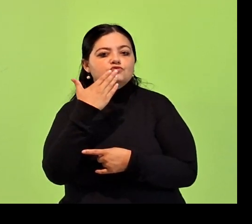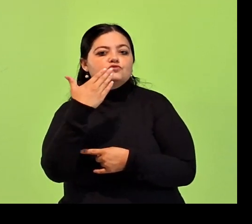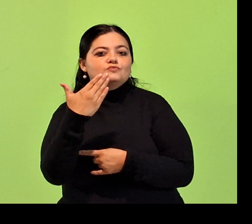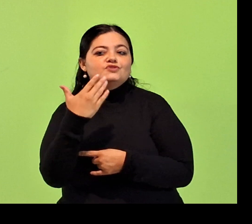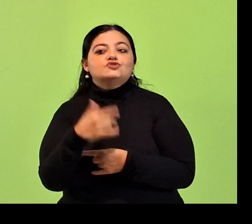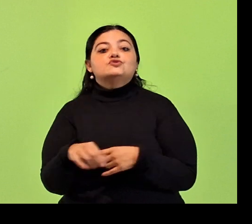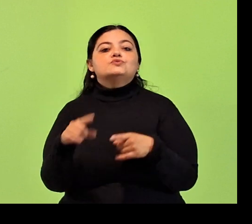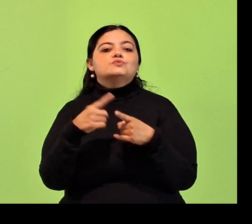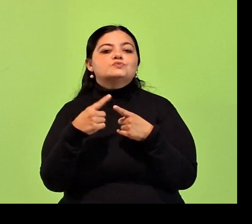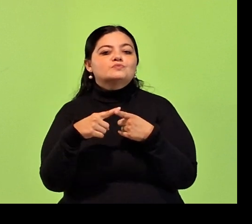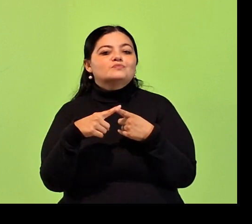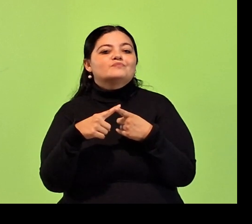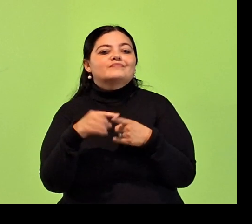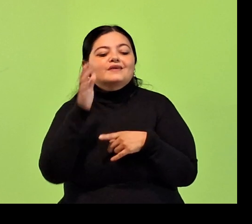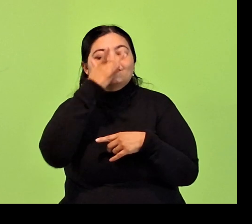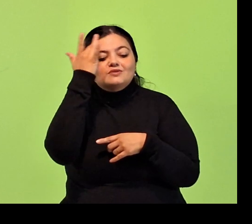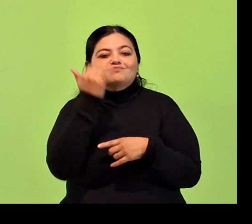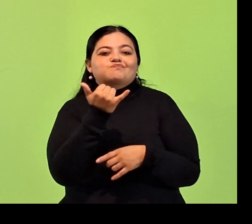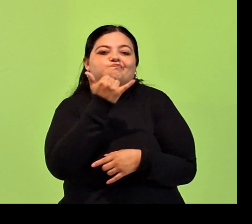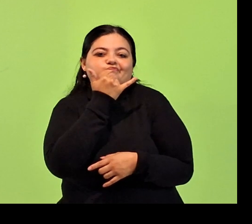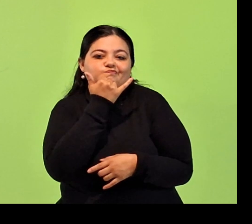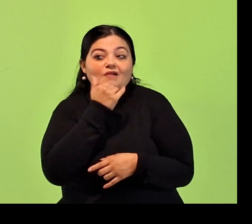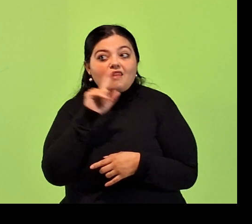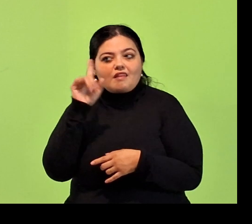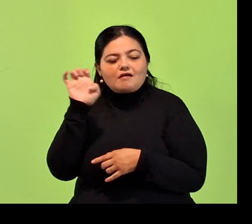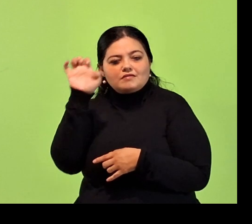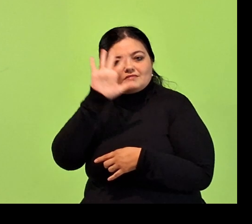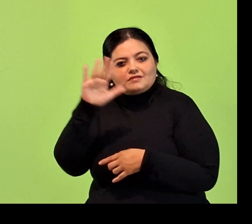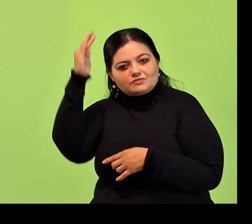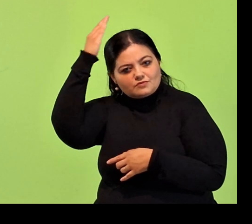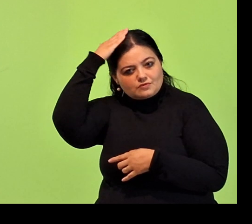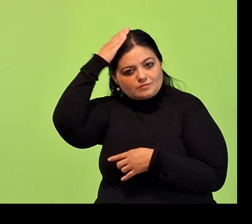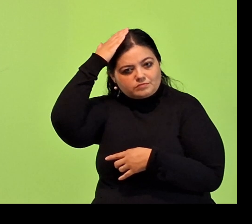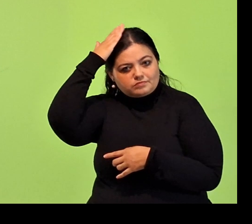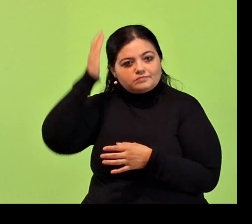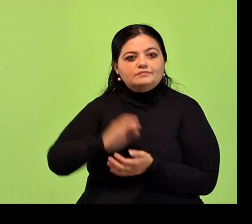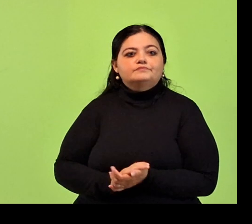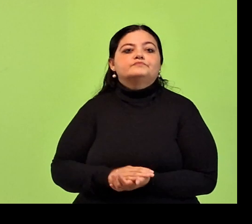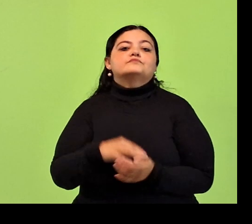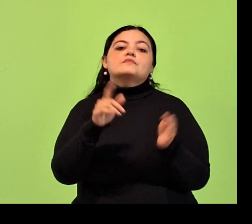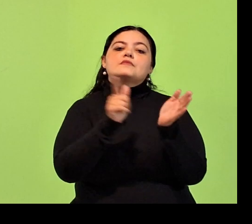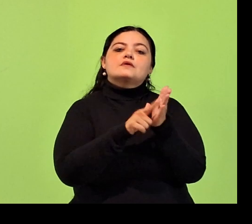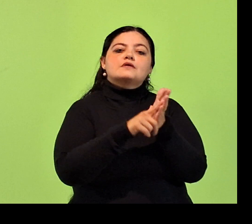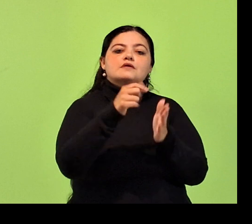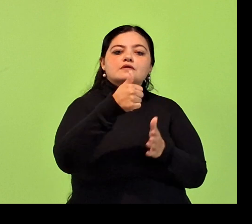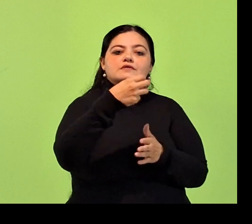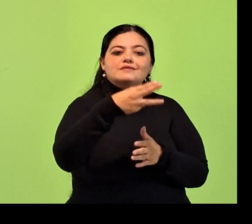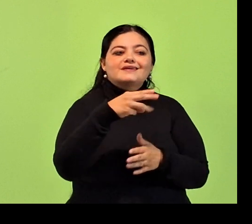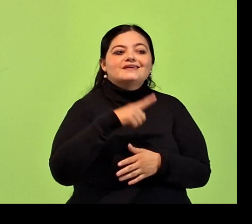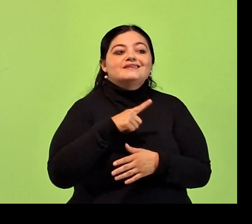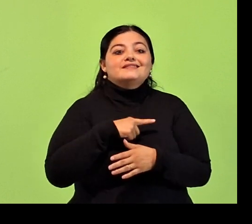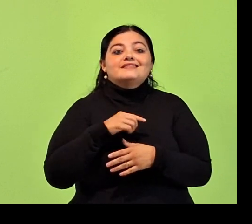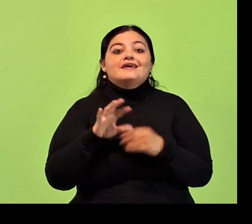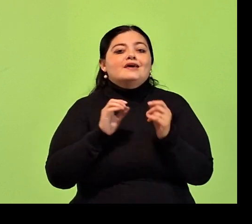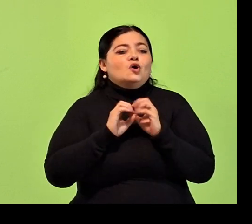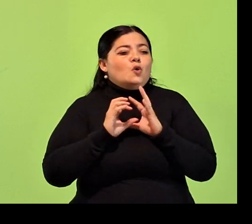oficiais de perdão por parte do estado do Paraná. Aqui na página 13, a gente entra num território bem